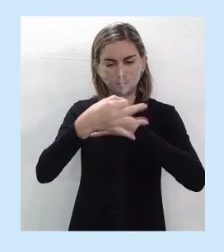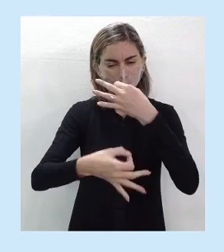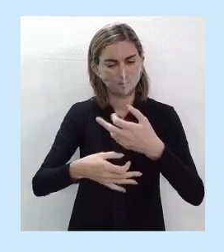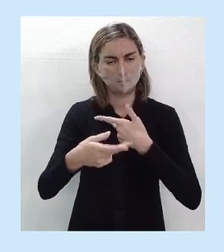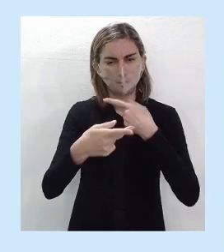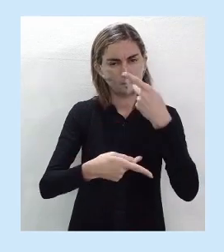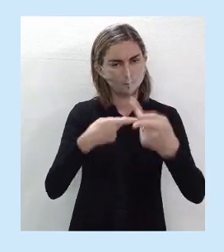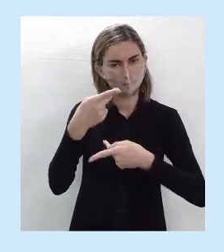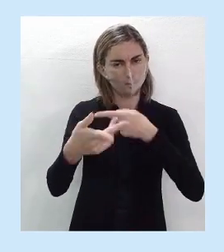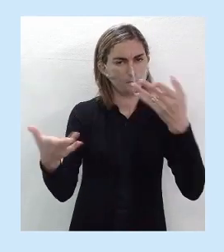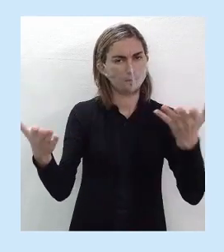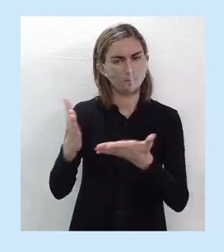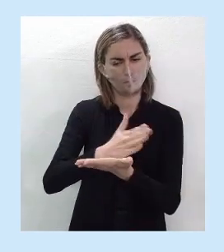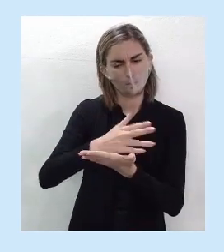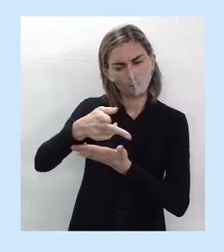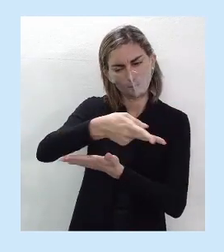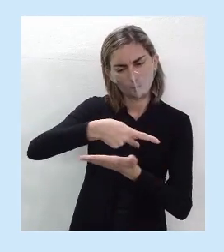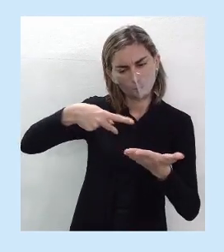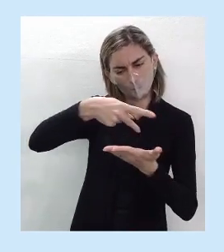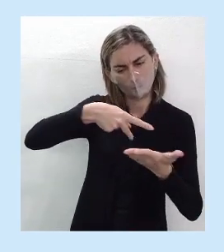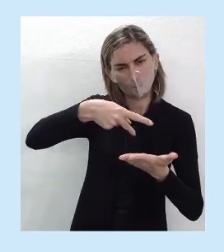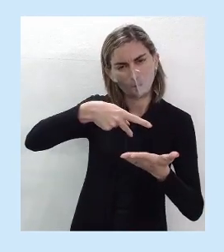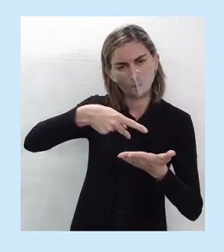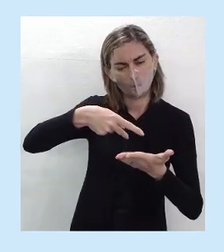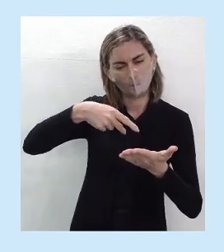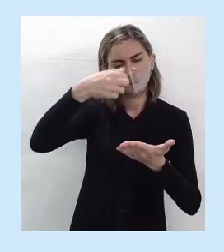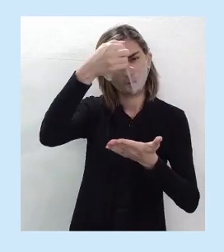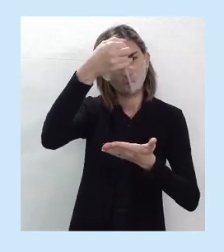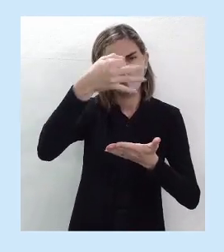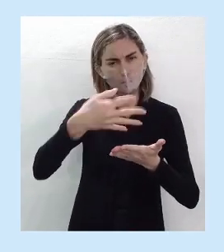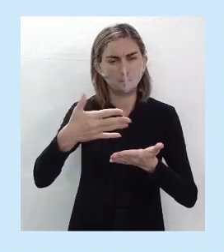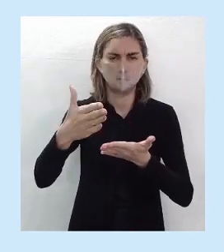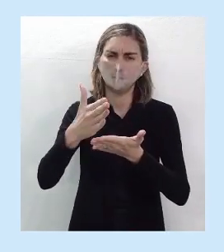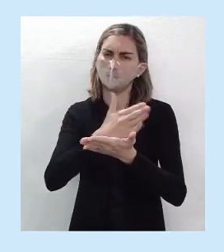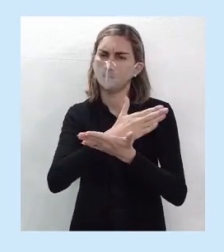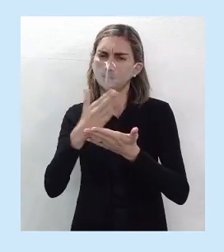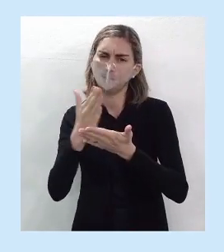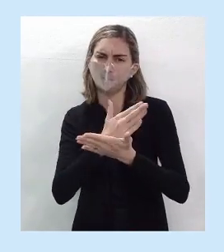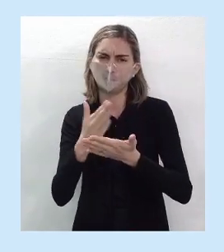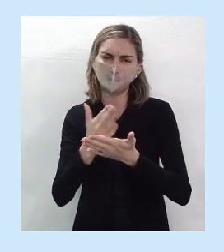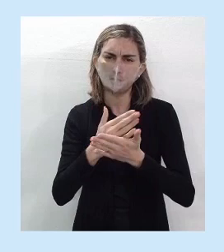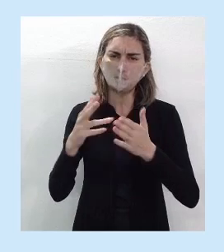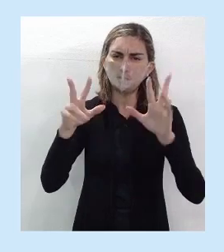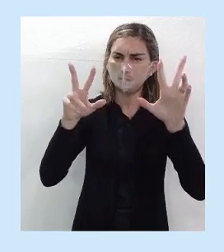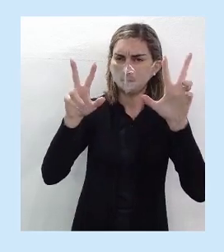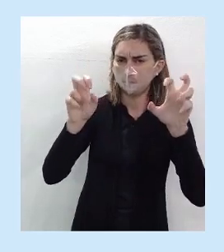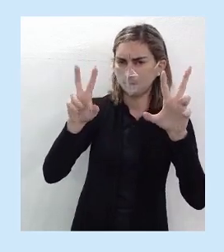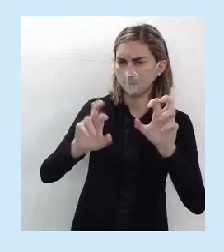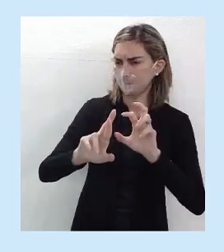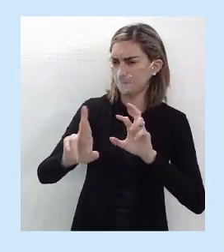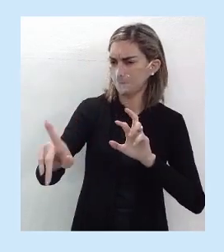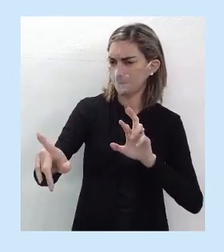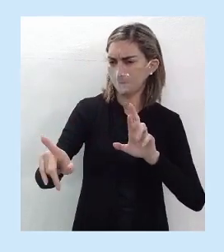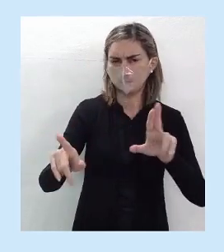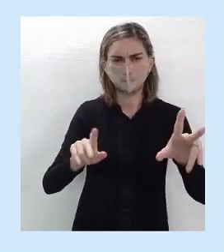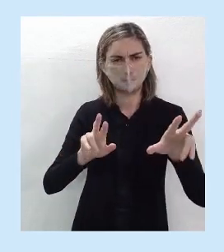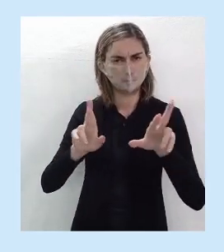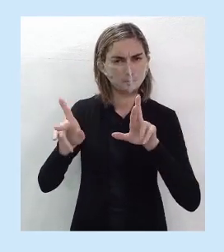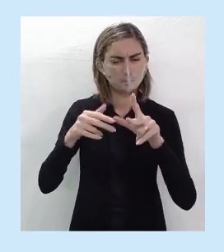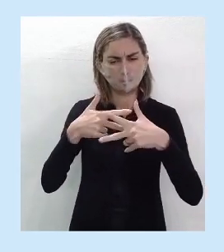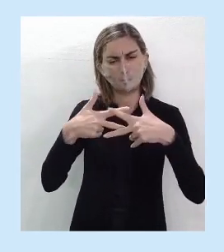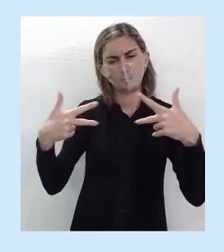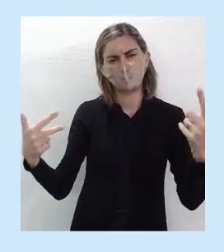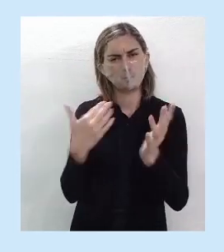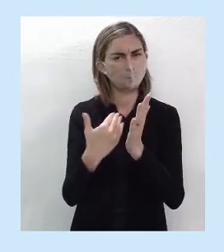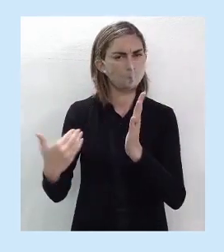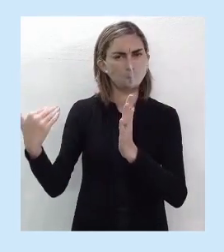vocês sobre alguns poemas que trabalham com algumas matérias diferentes, não é? Coisas que